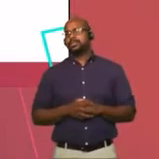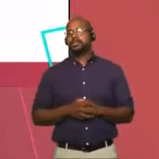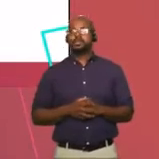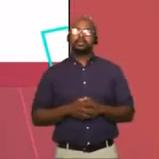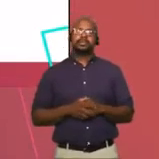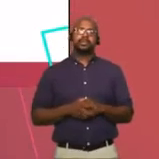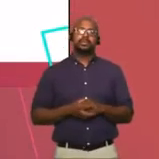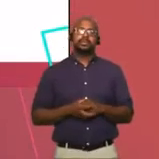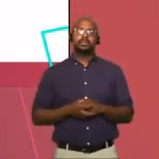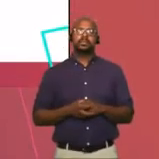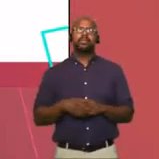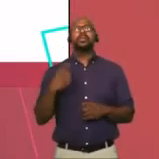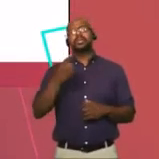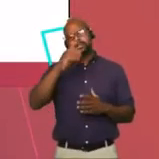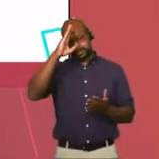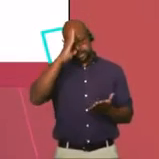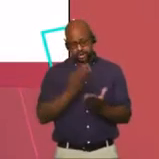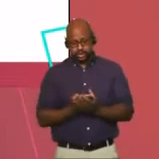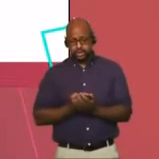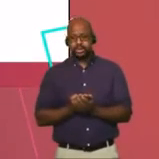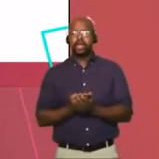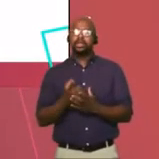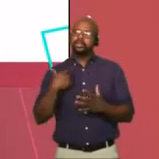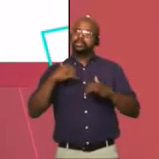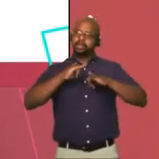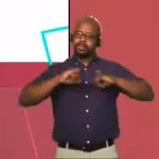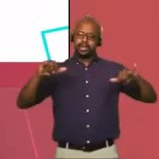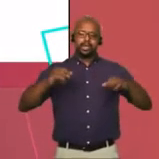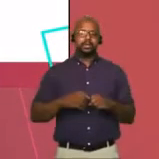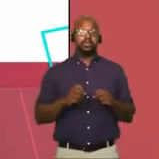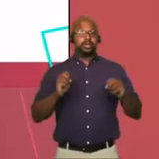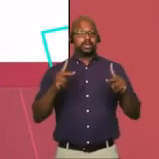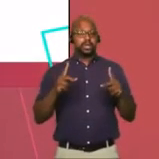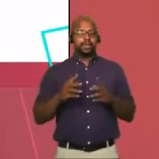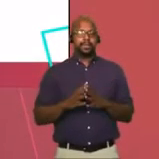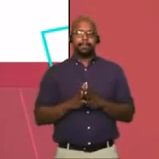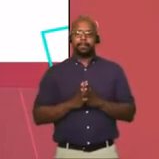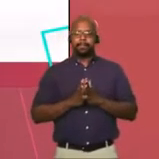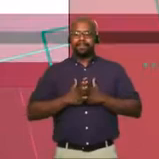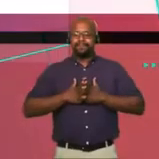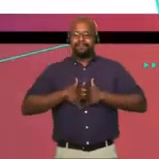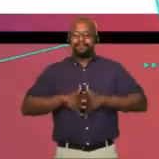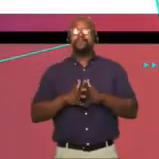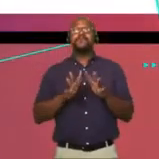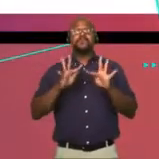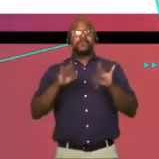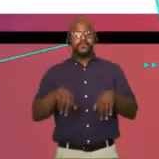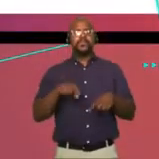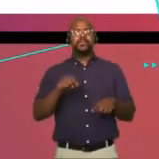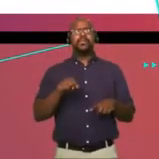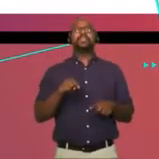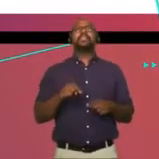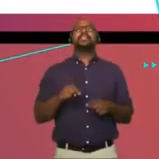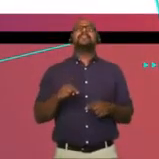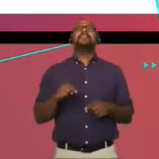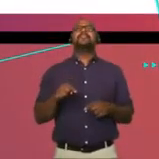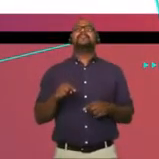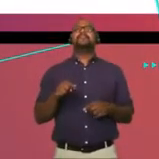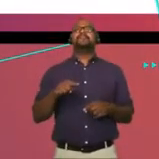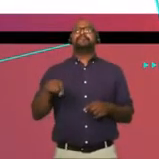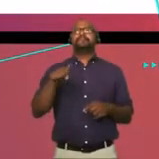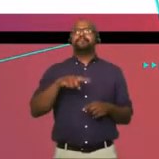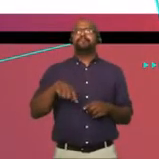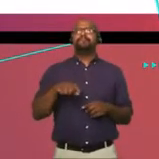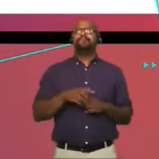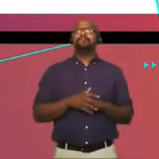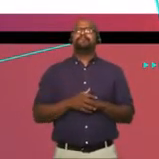quem acredita e está pregando Ok bom terminando então é o